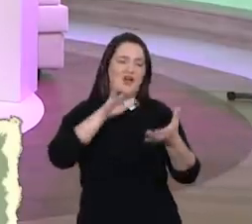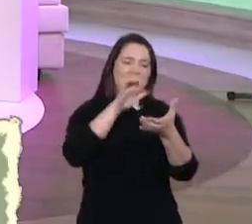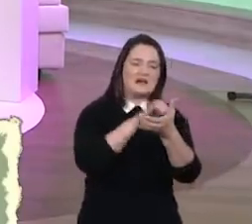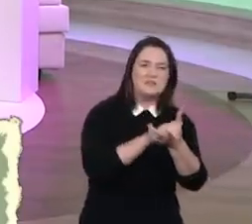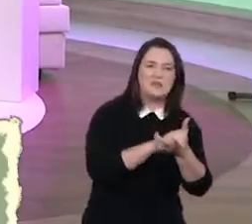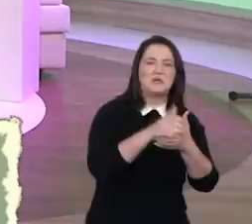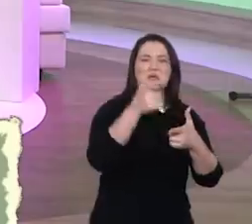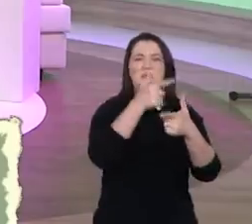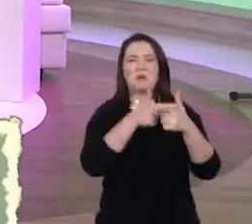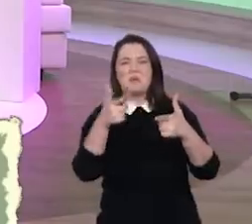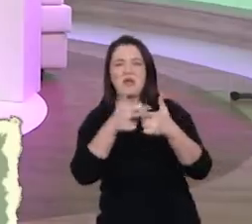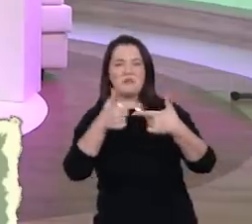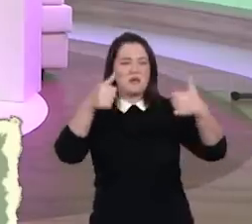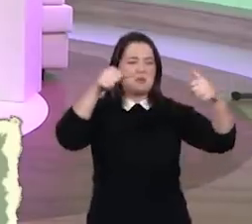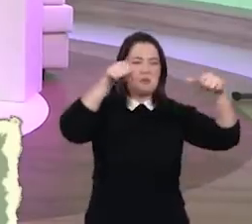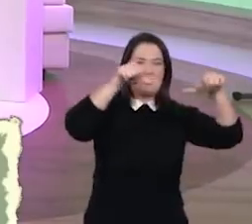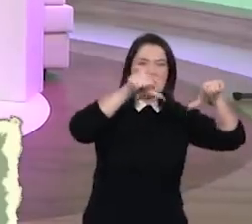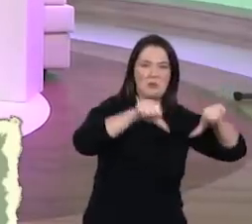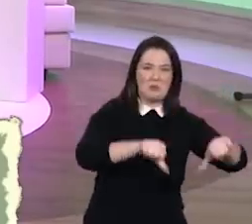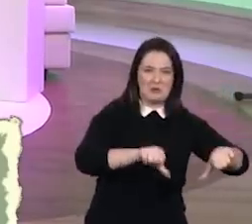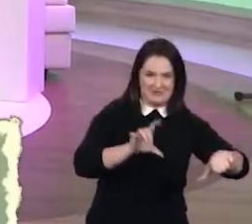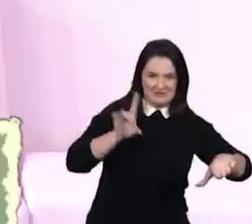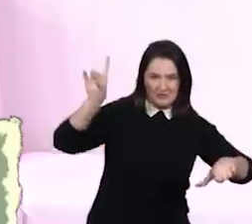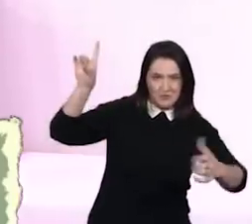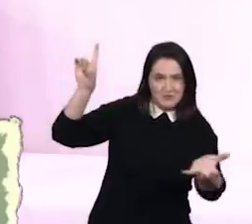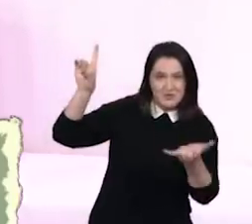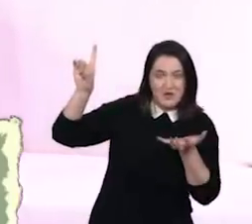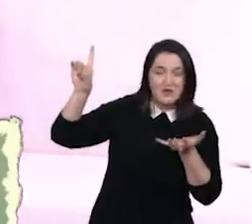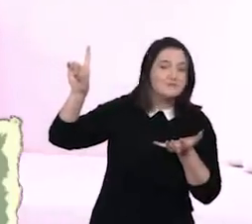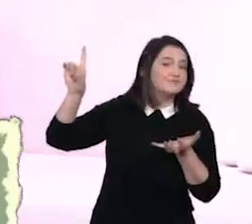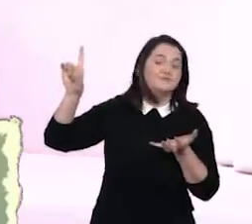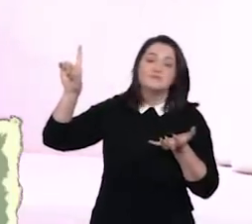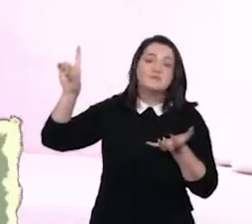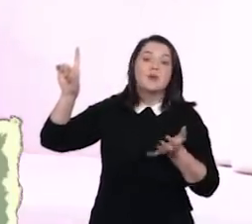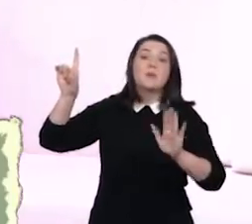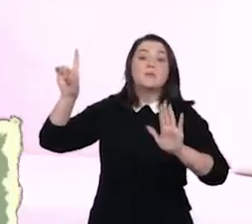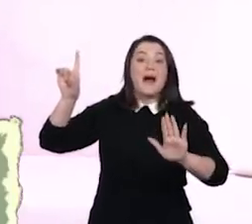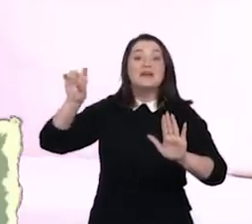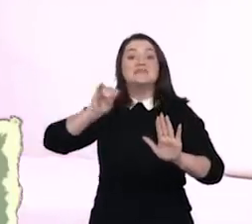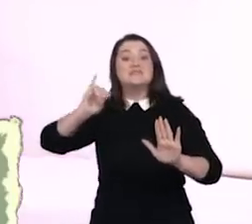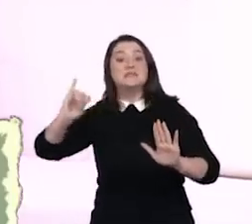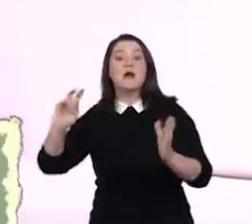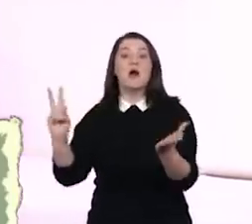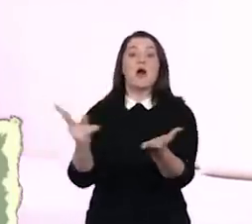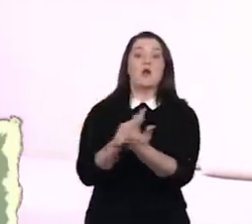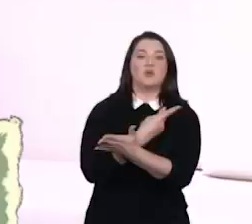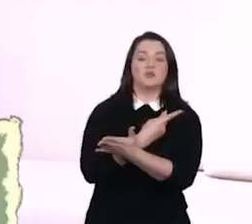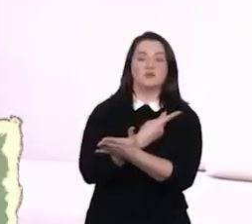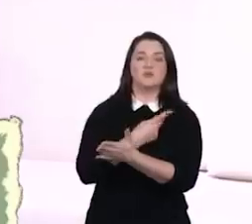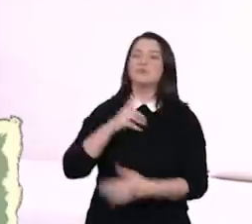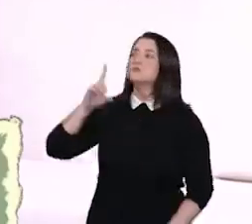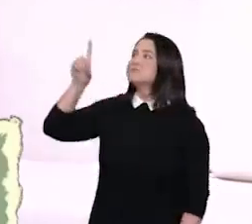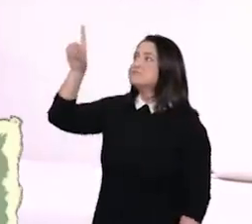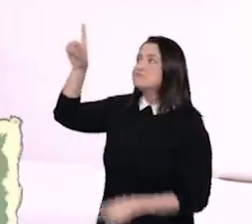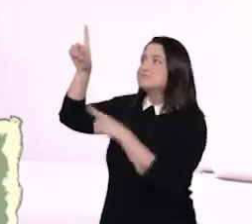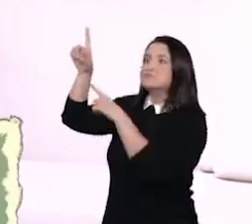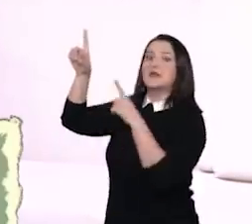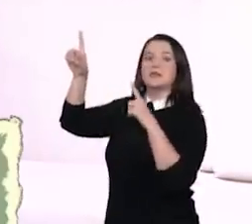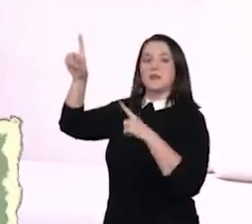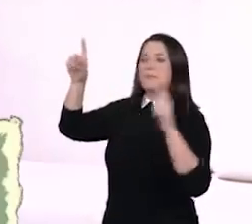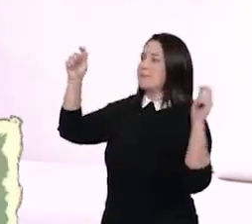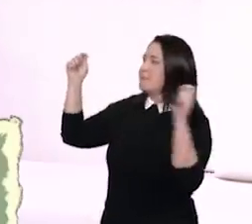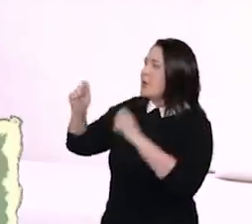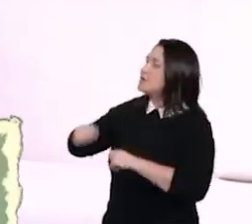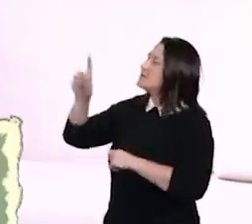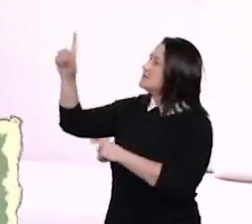grandes crises, não faz parte do plano dele. Mas quando isto acontece, Deus tem a possibilidade